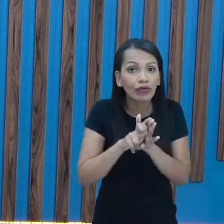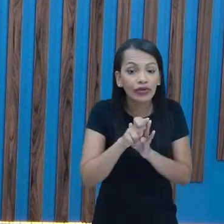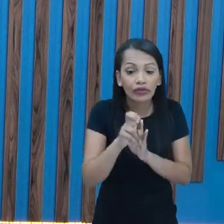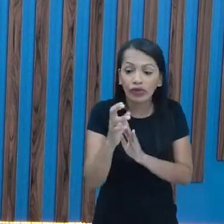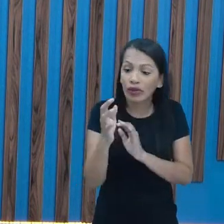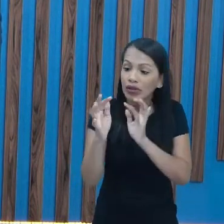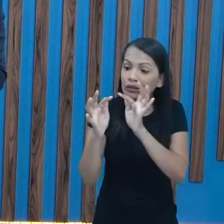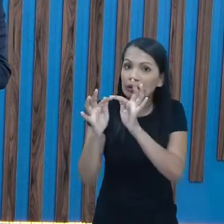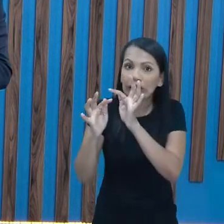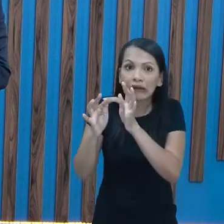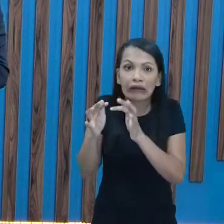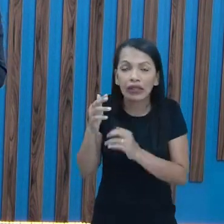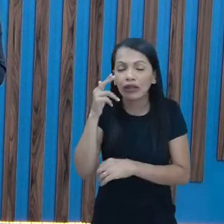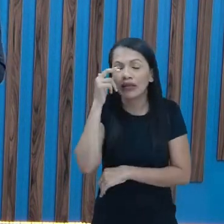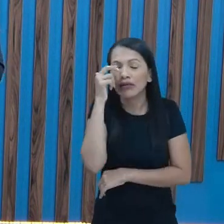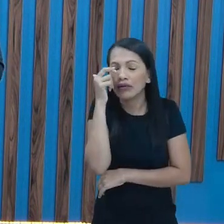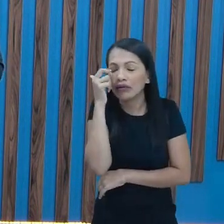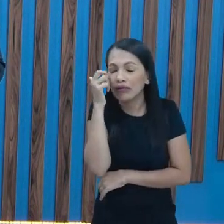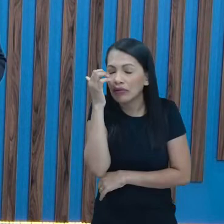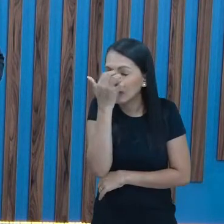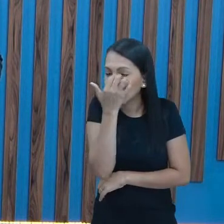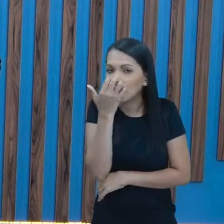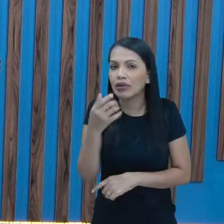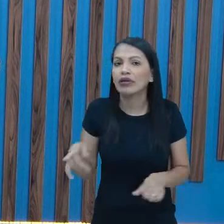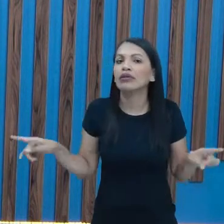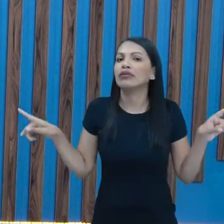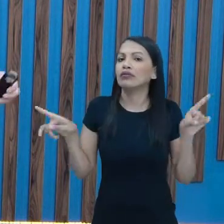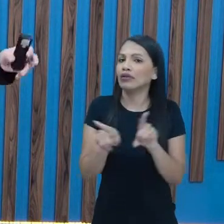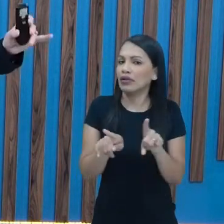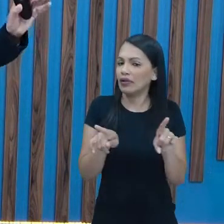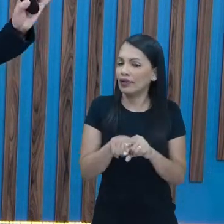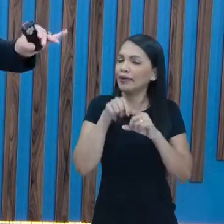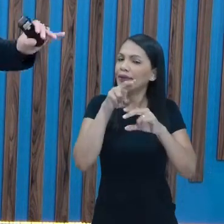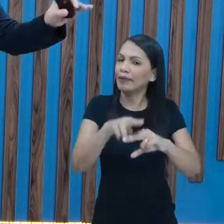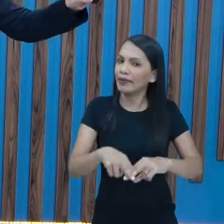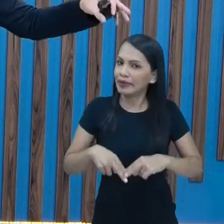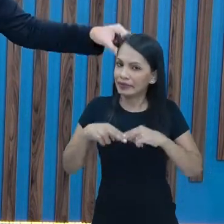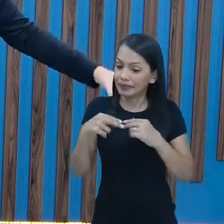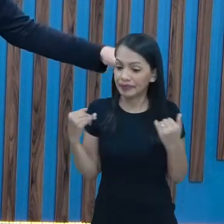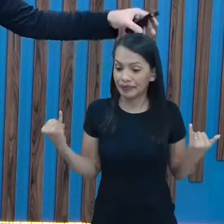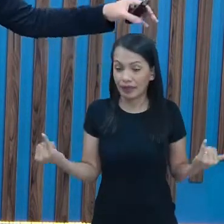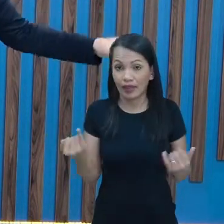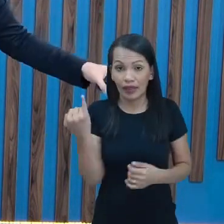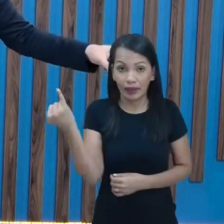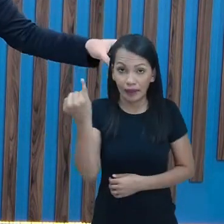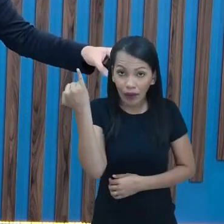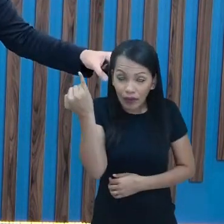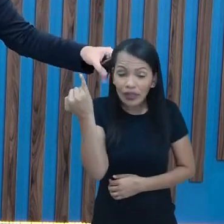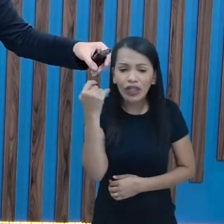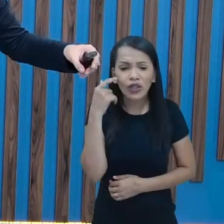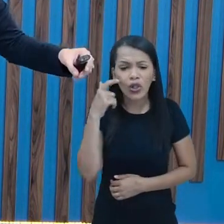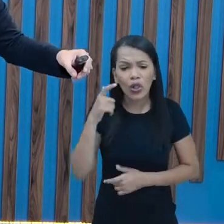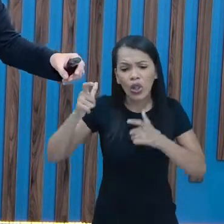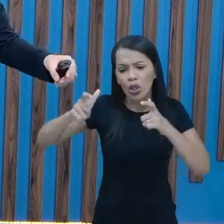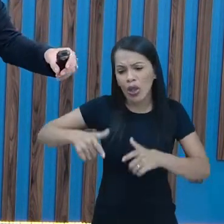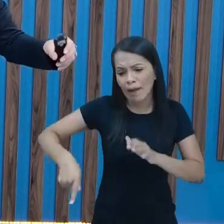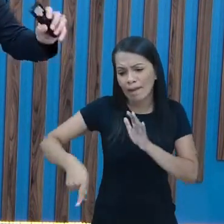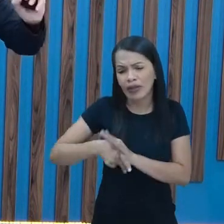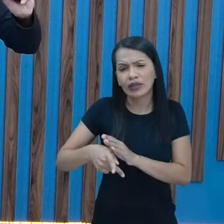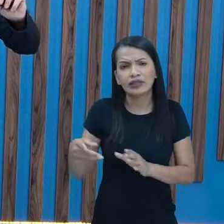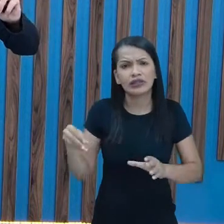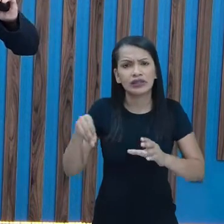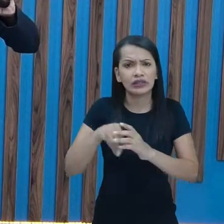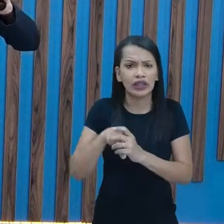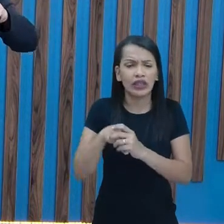se contaminando também. Por isso que é importante, quando tocarmos em lugares públicos, dentro do